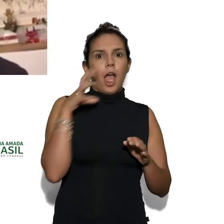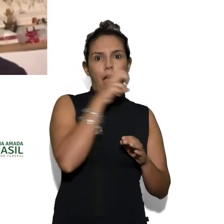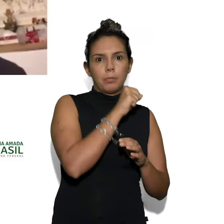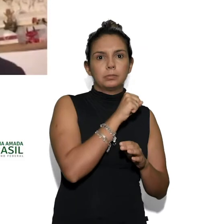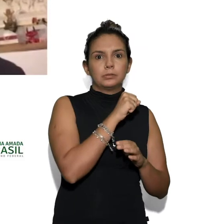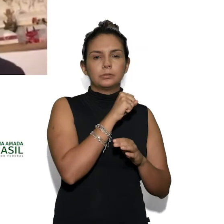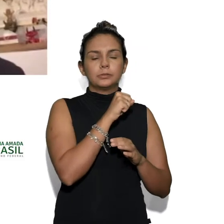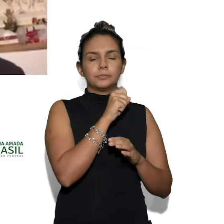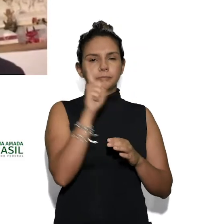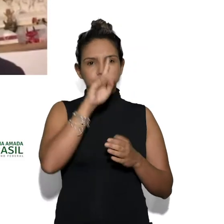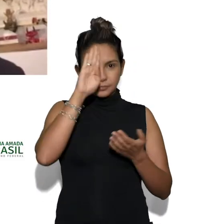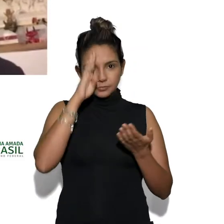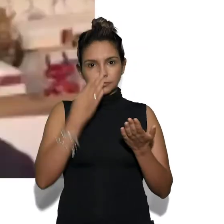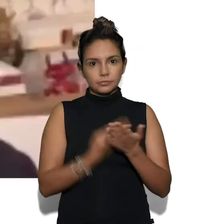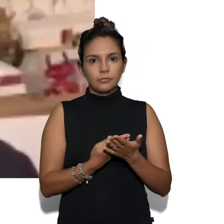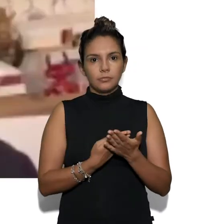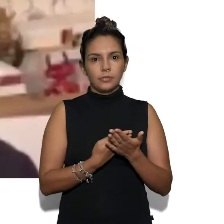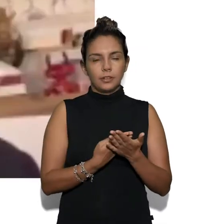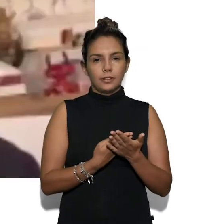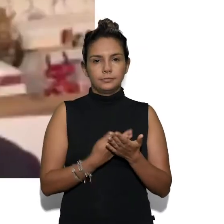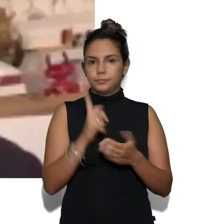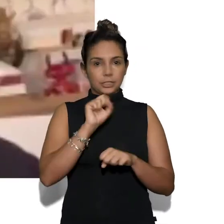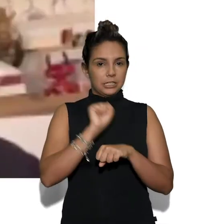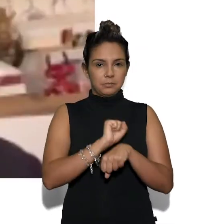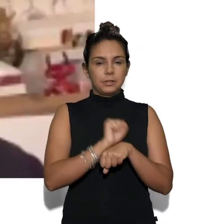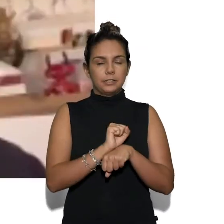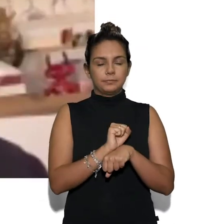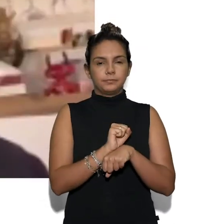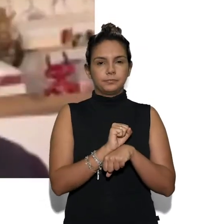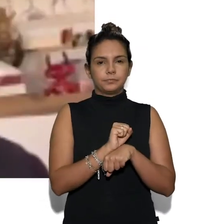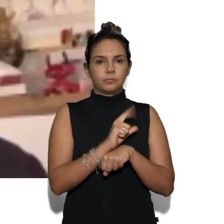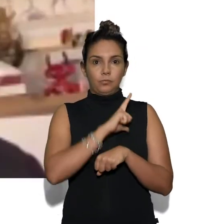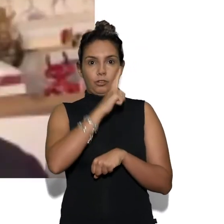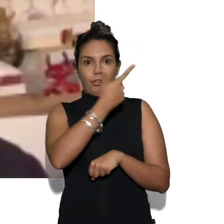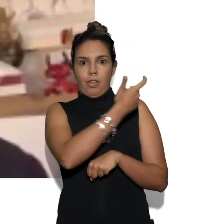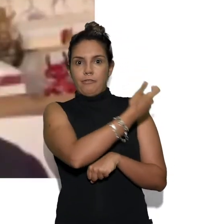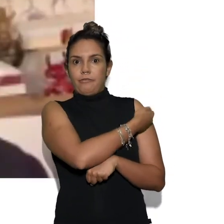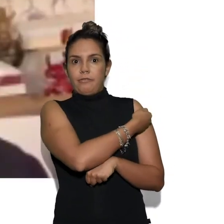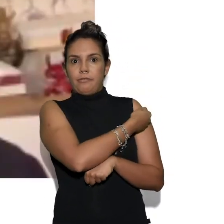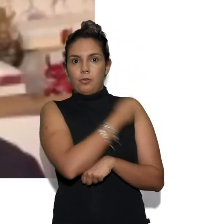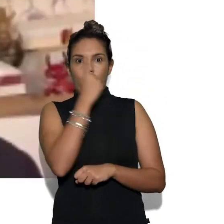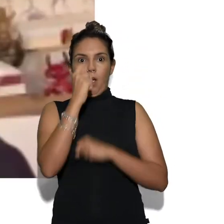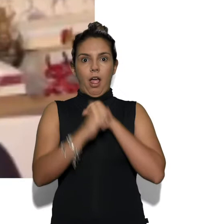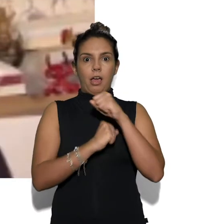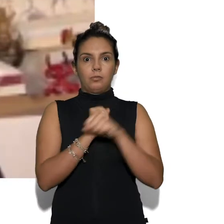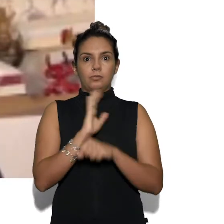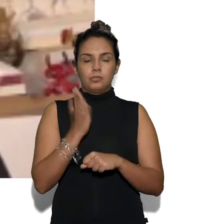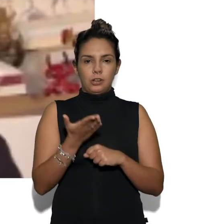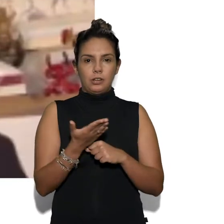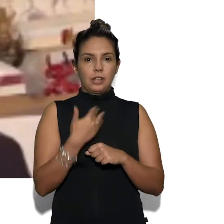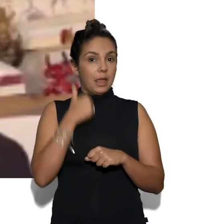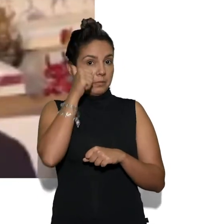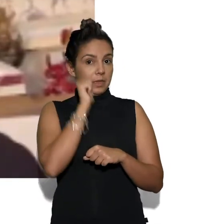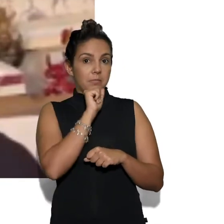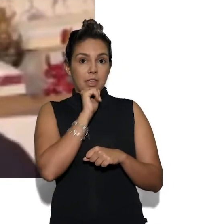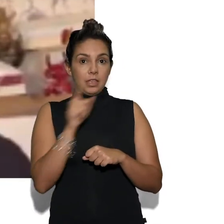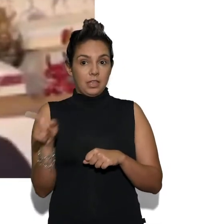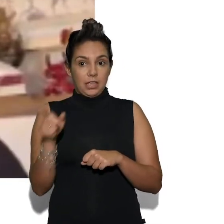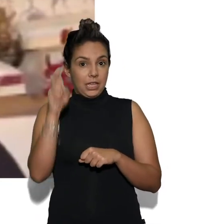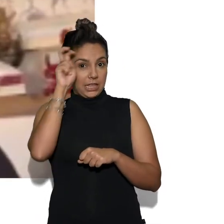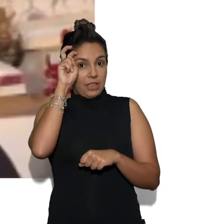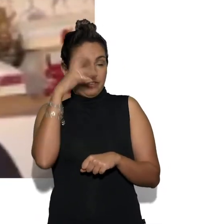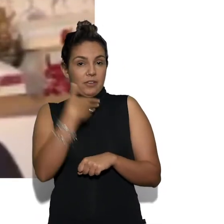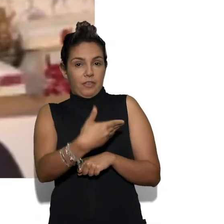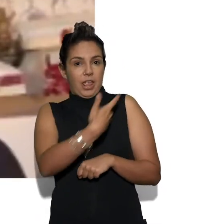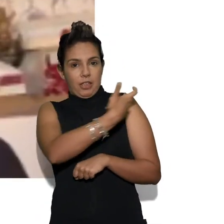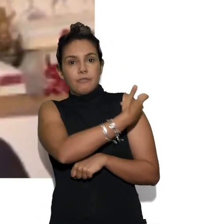não acreditava, eu não estava à espera que houvesse uma vacina um ano depois, não é? Minha mãe vai ser vacinada quinta-feira,